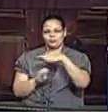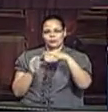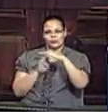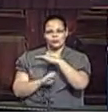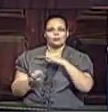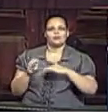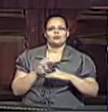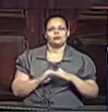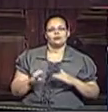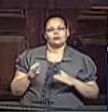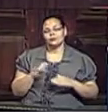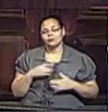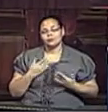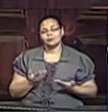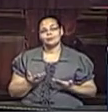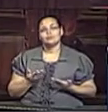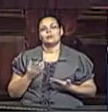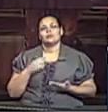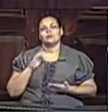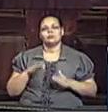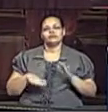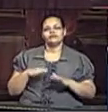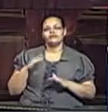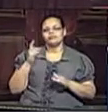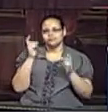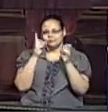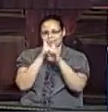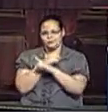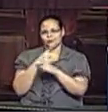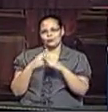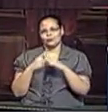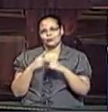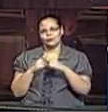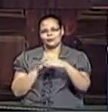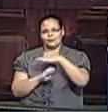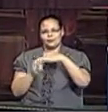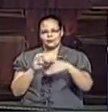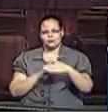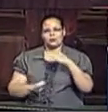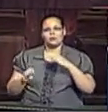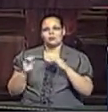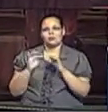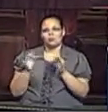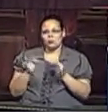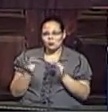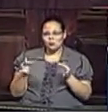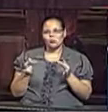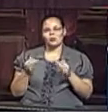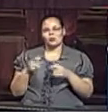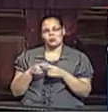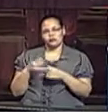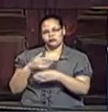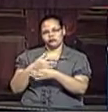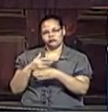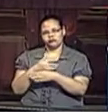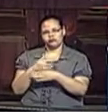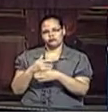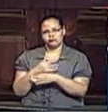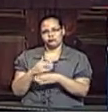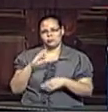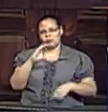história. Às vezes é muito difícil para um microempresário do interior, de uma cidade como, por exemplo,